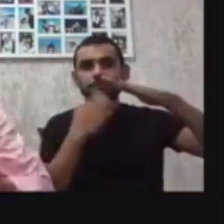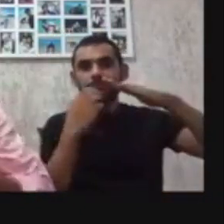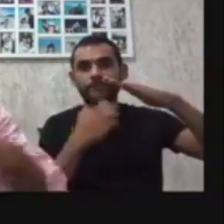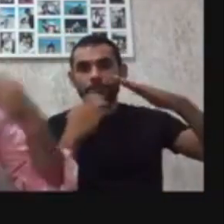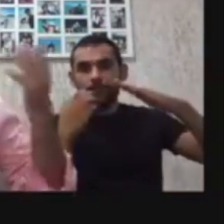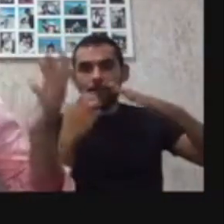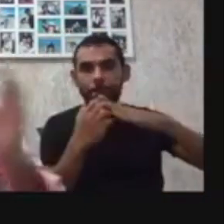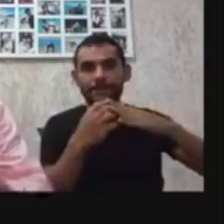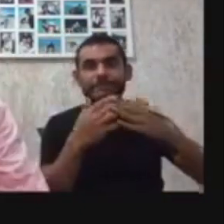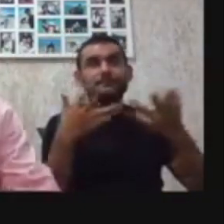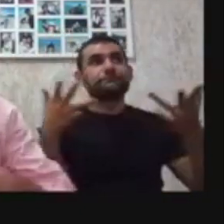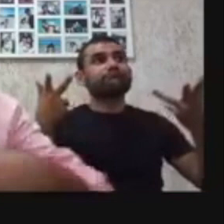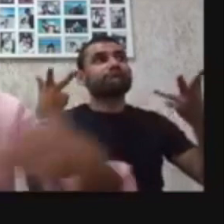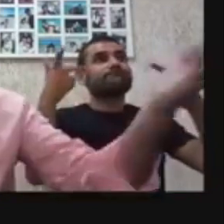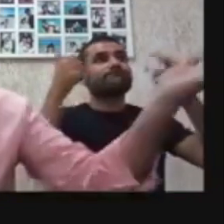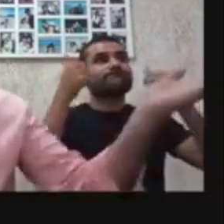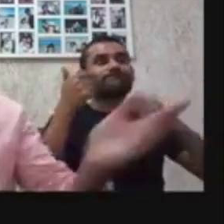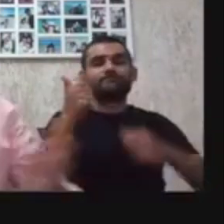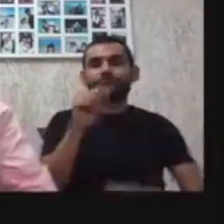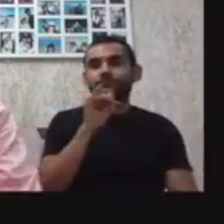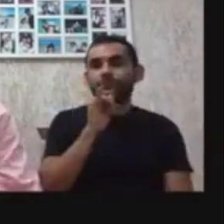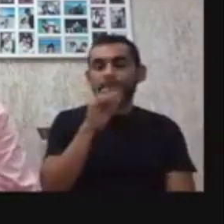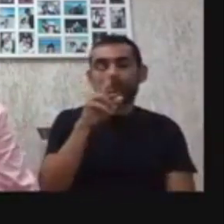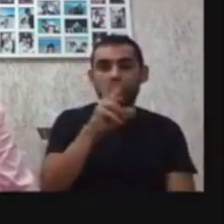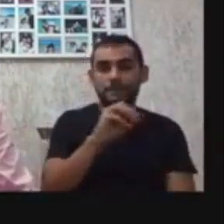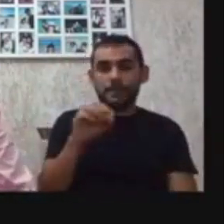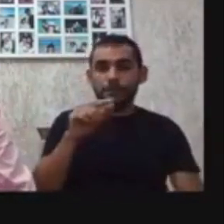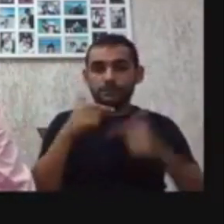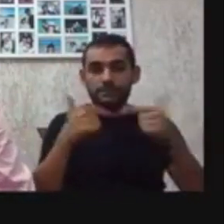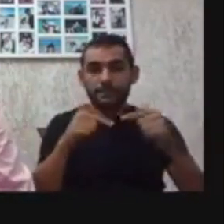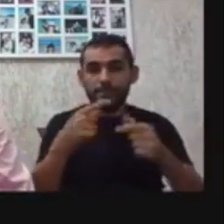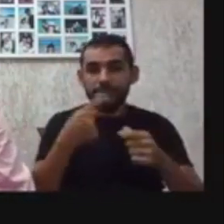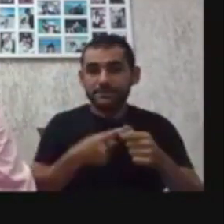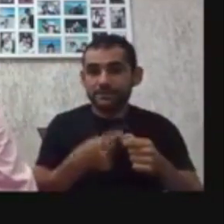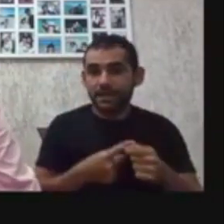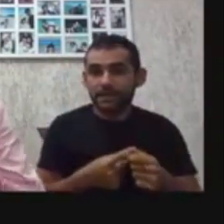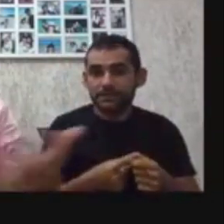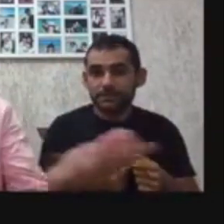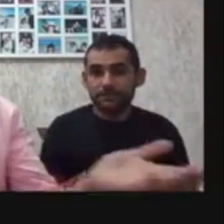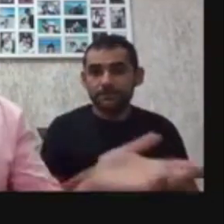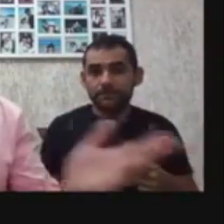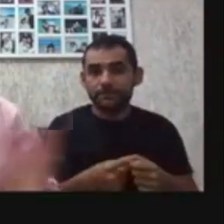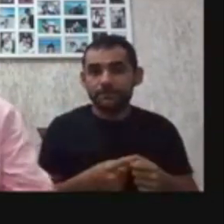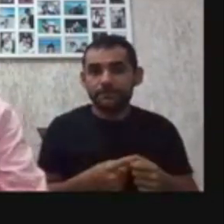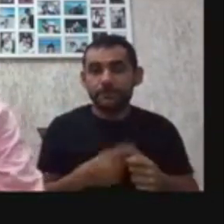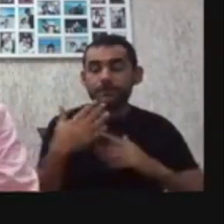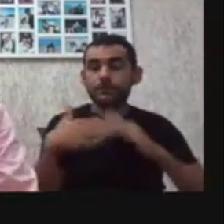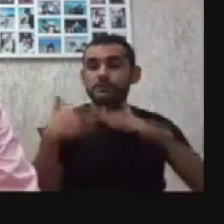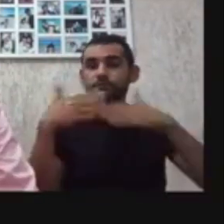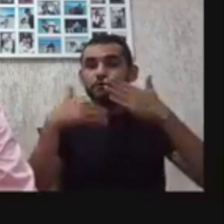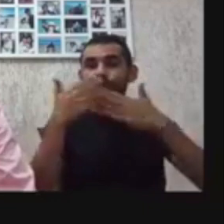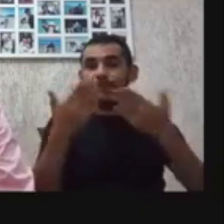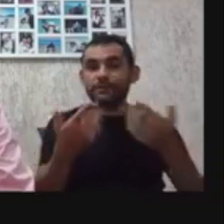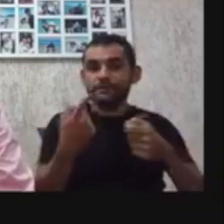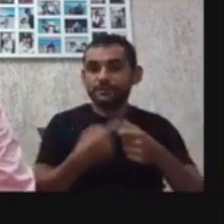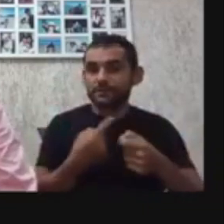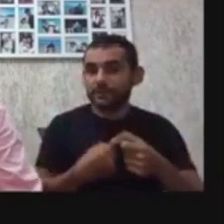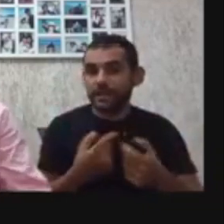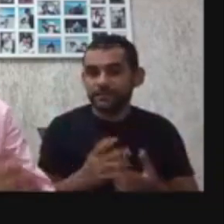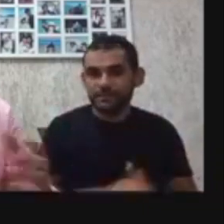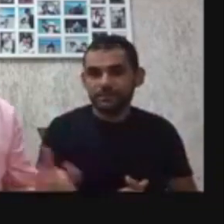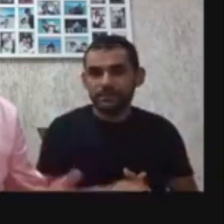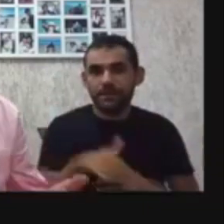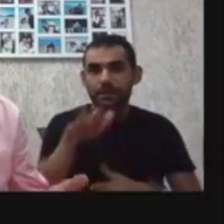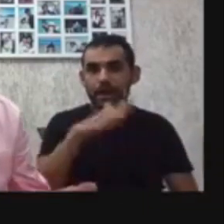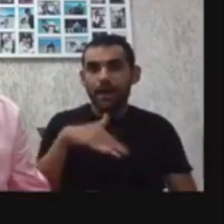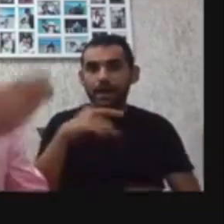empresa, sabe? Qualquer coisa para gerar 500 empregos na nossa cidade, sabe? Quanto desenvolvimento nós podemos fazer para a nossa cidade?